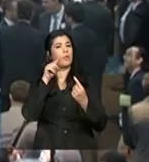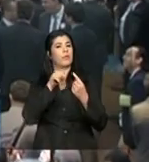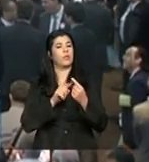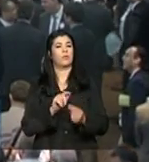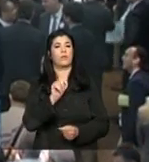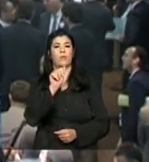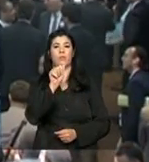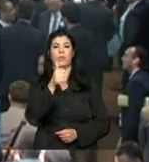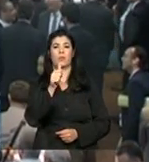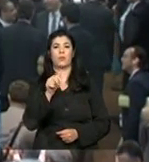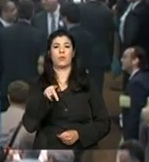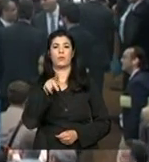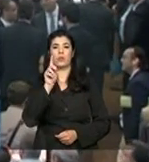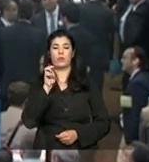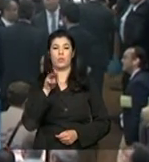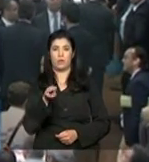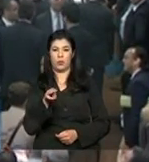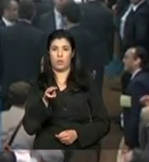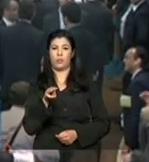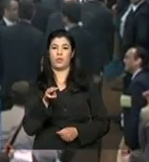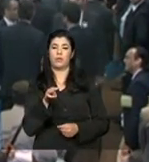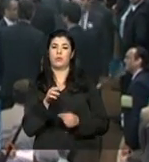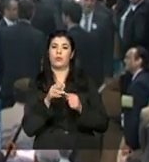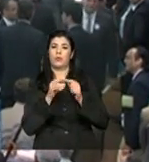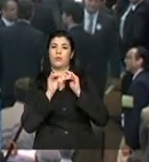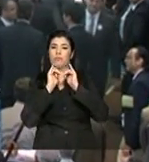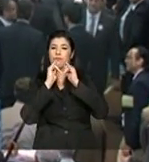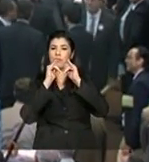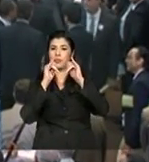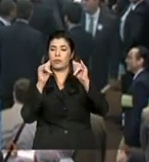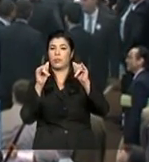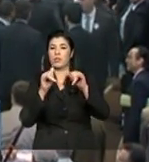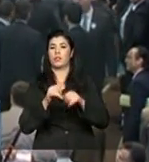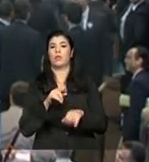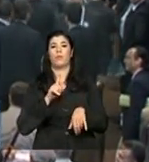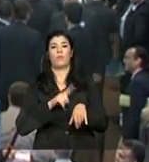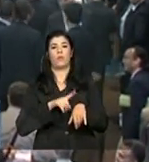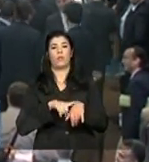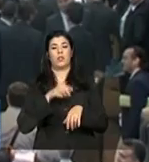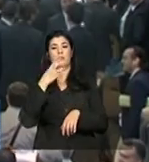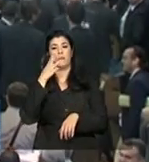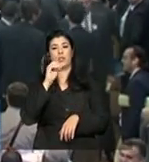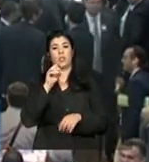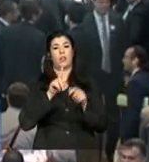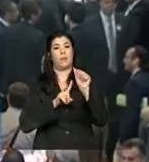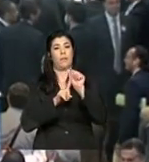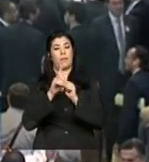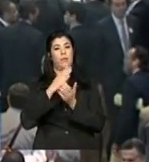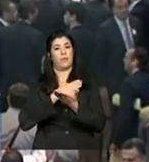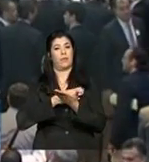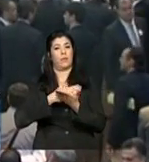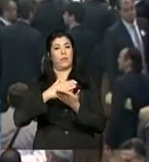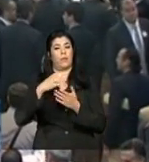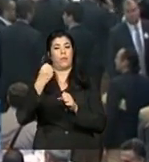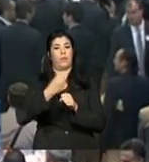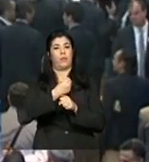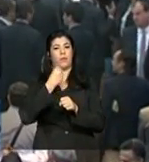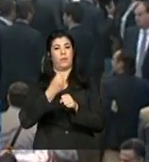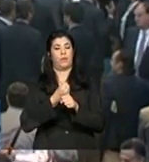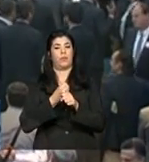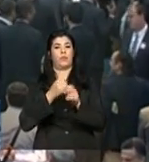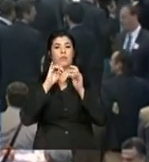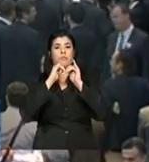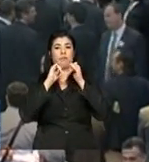11 quilômetros de linhas de transmissão, com prazo de 30 meses para a construção dessas redes e